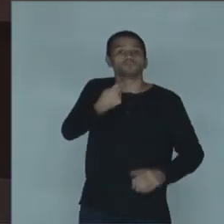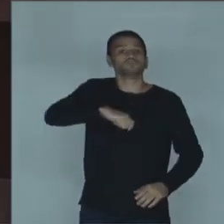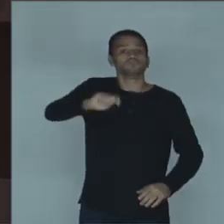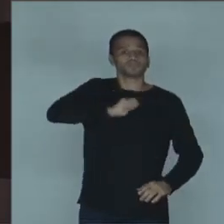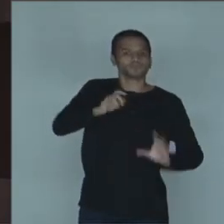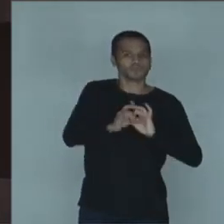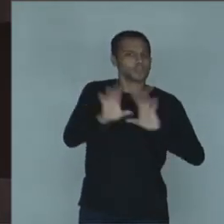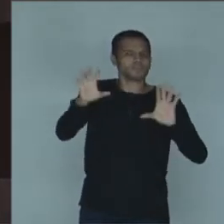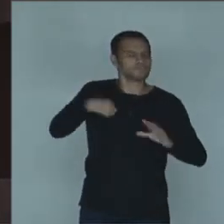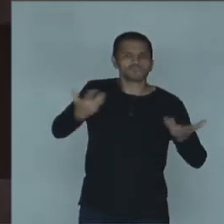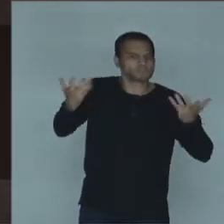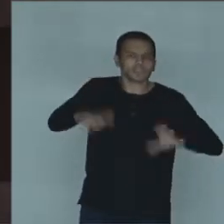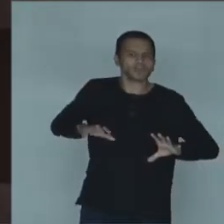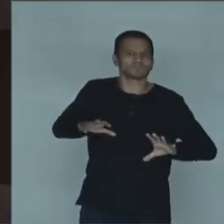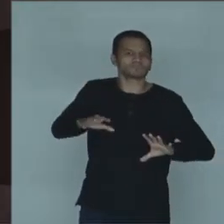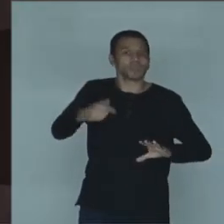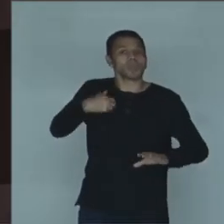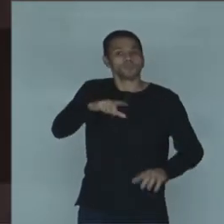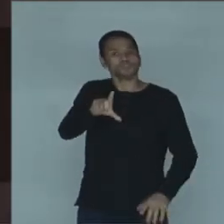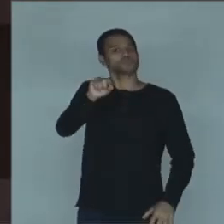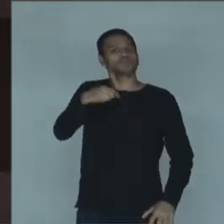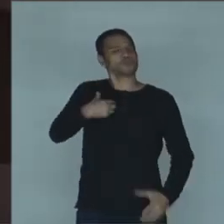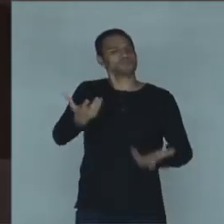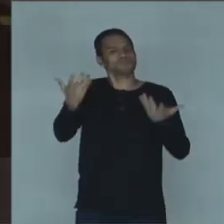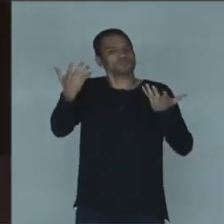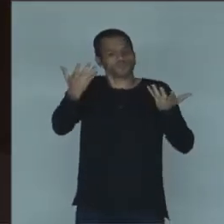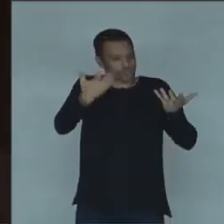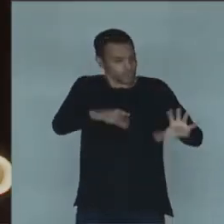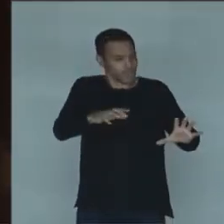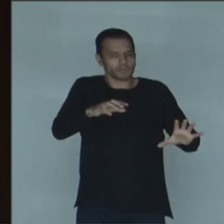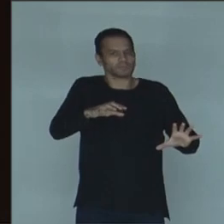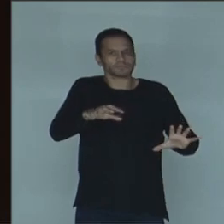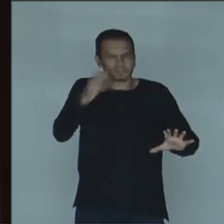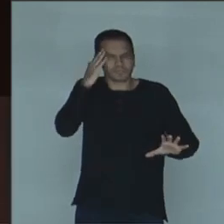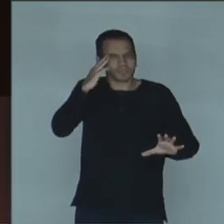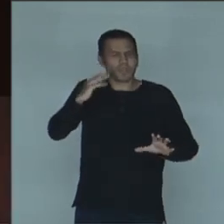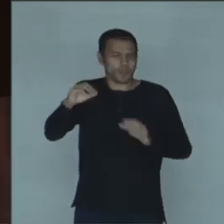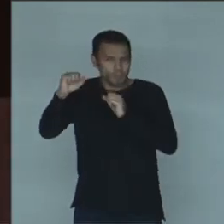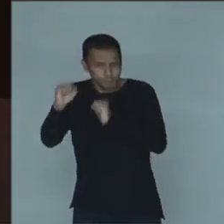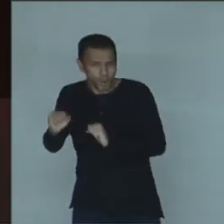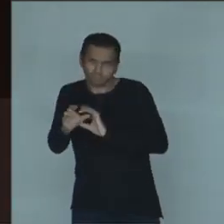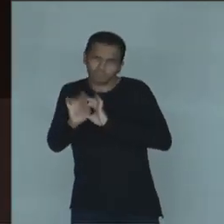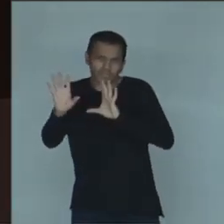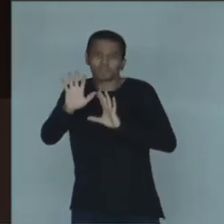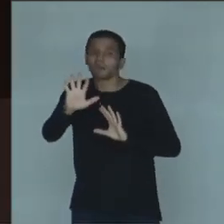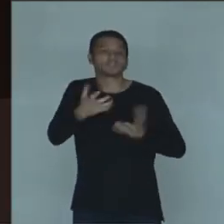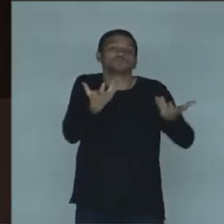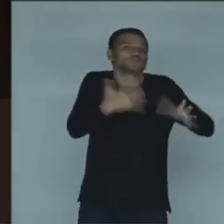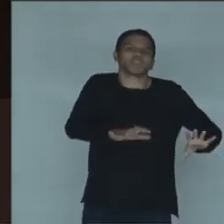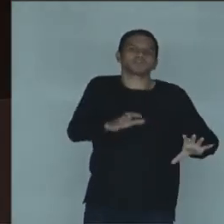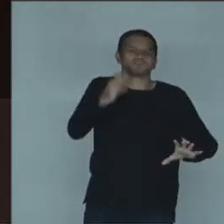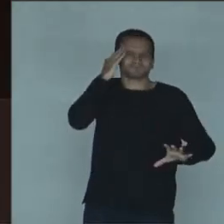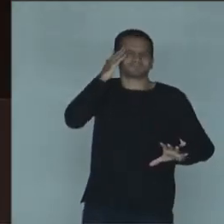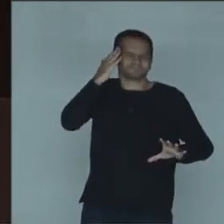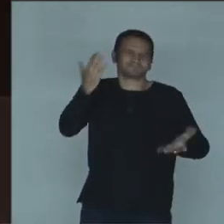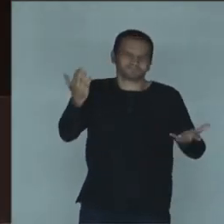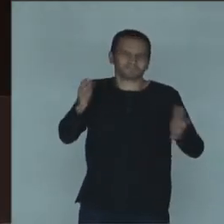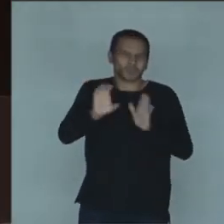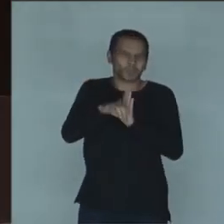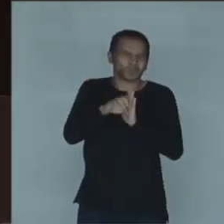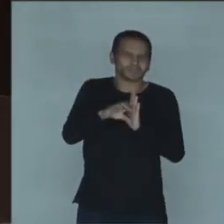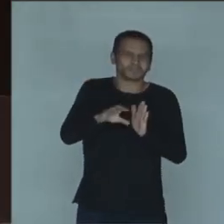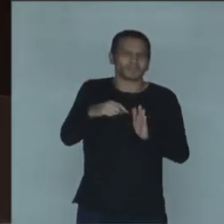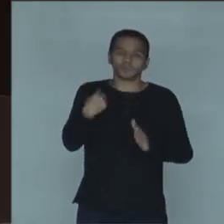quero e a opção de não querer e não de não poder e a gente escolhe uma coisa